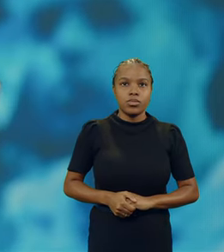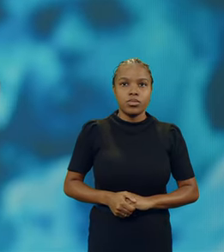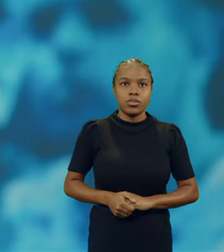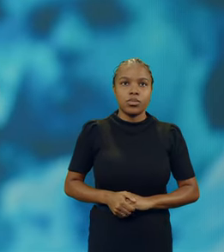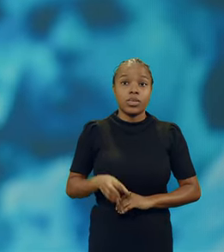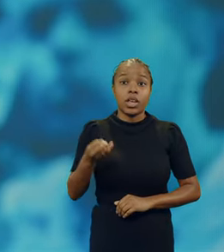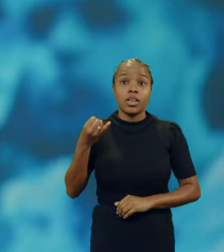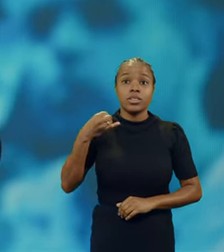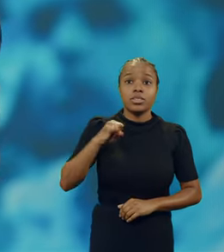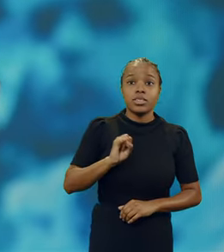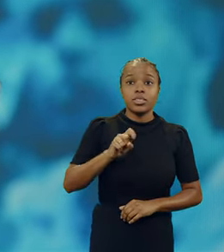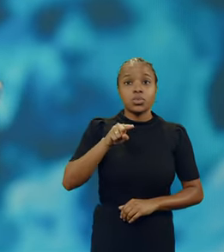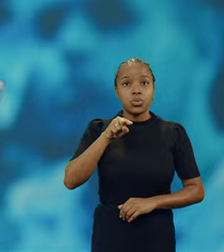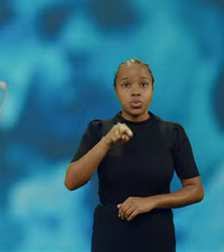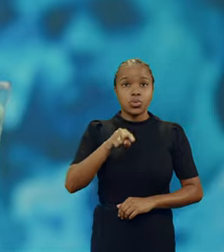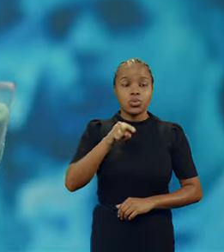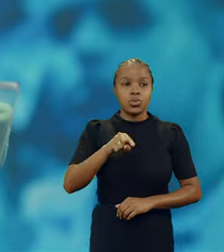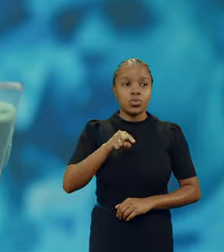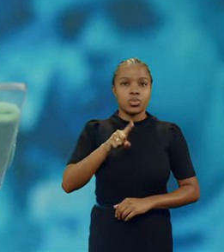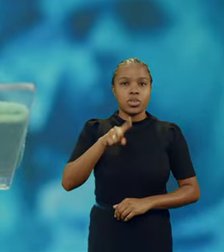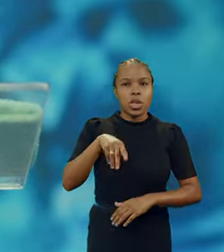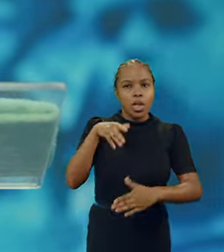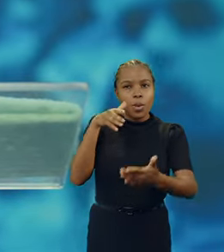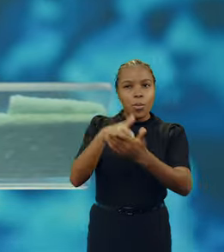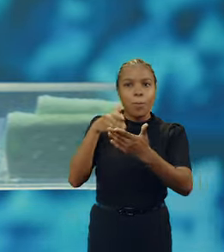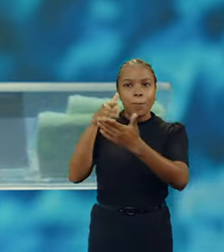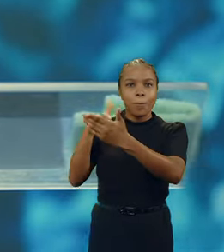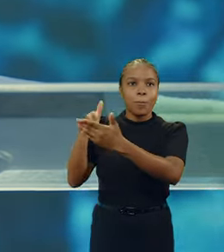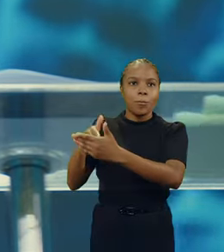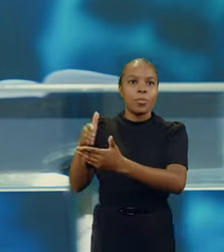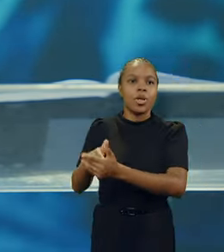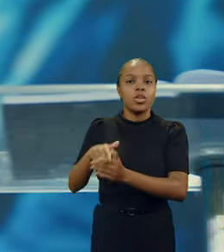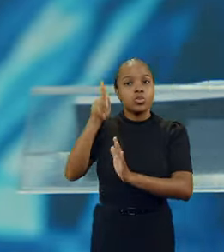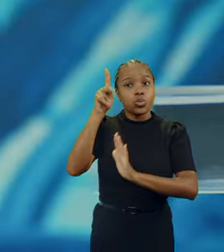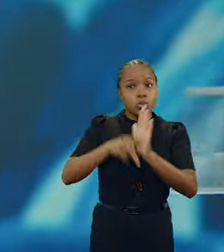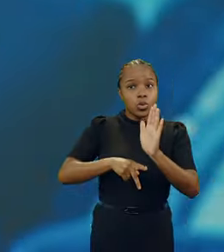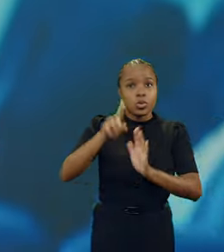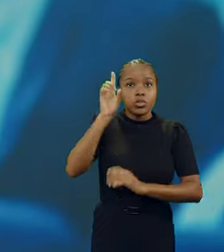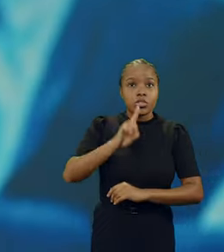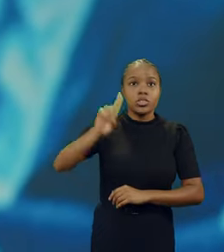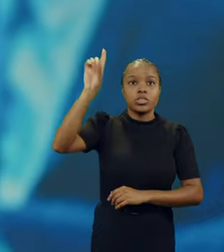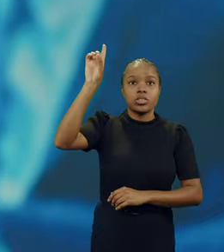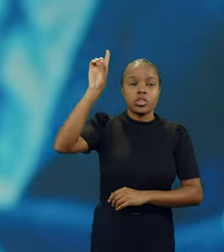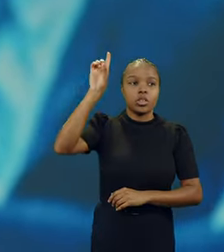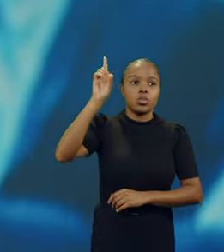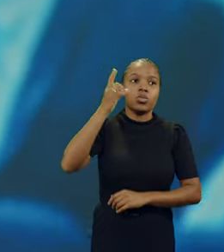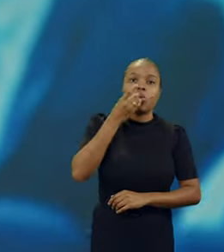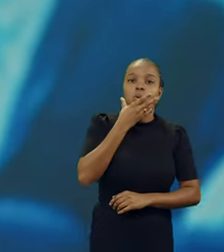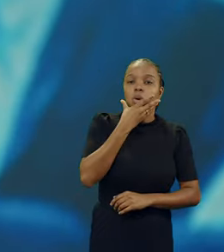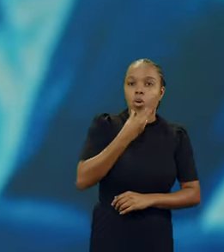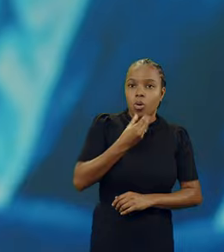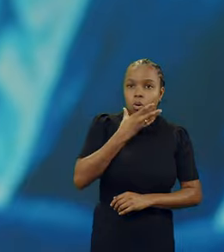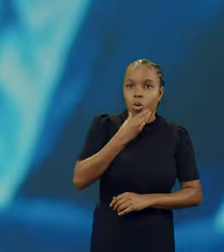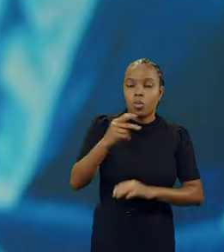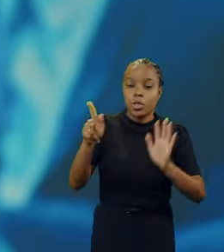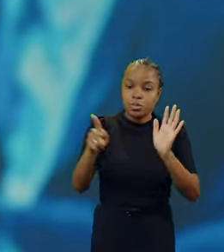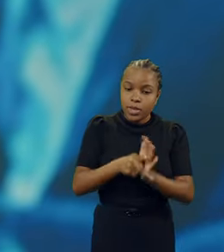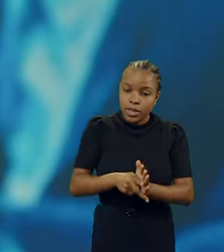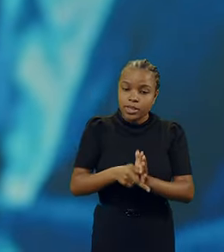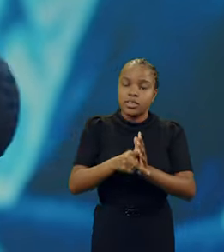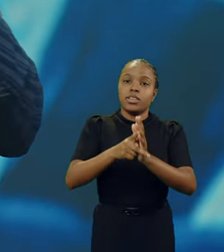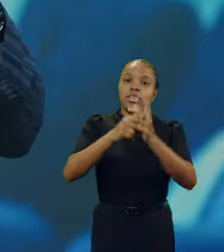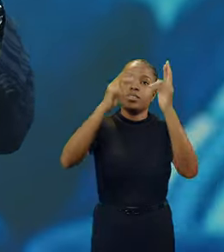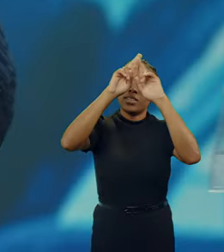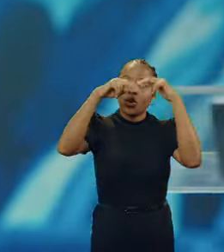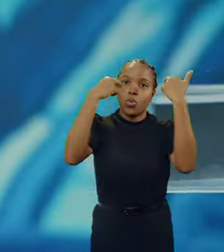Se você está impedindo o propósito de Deus na vida de um homem do reino, pode